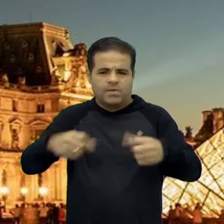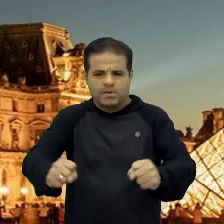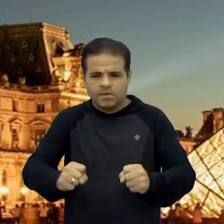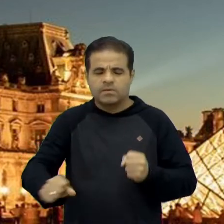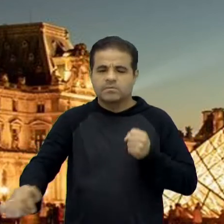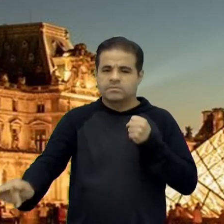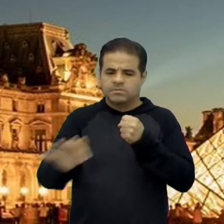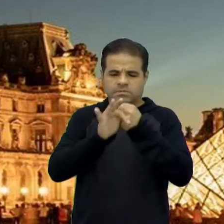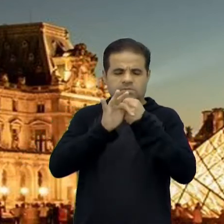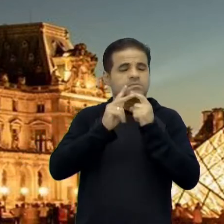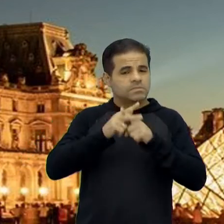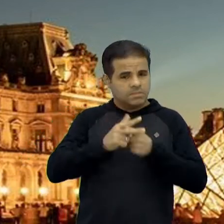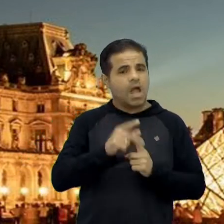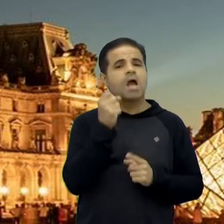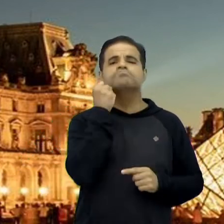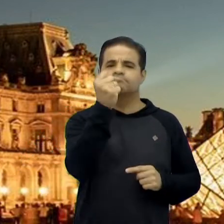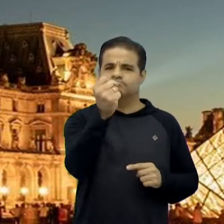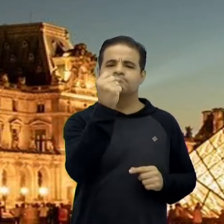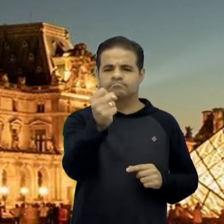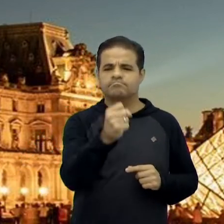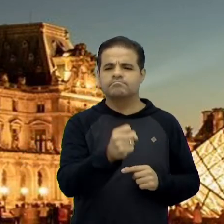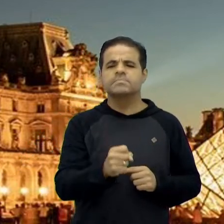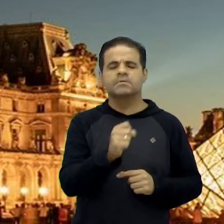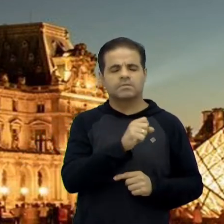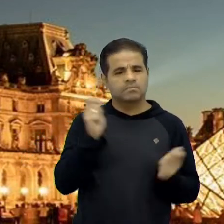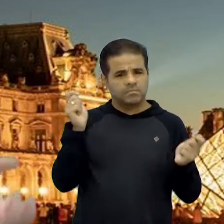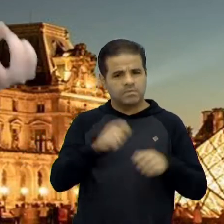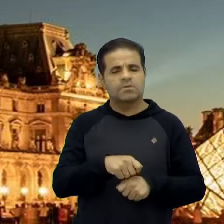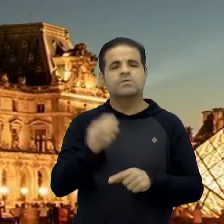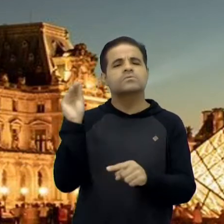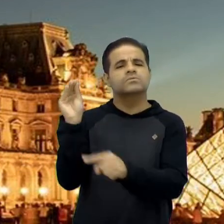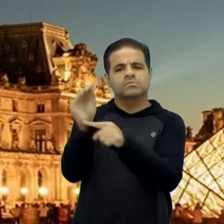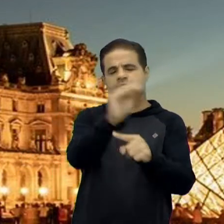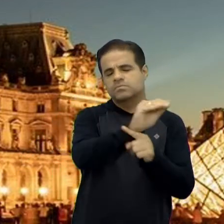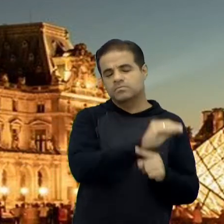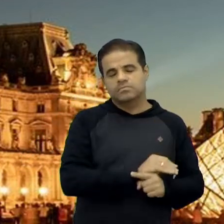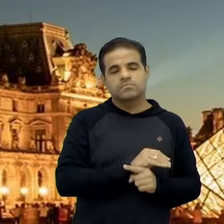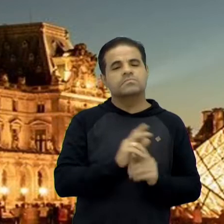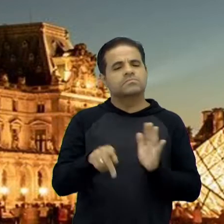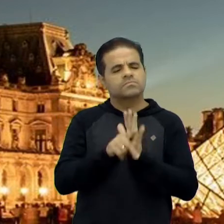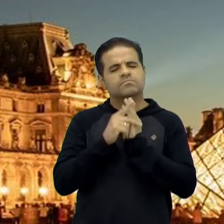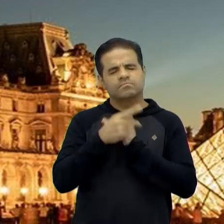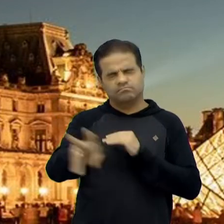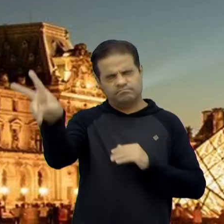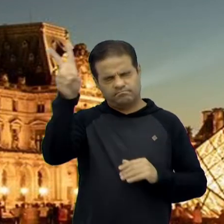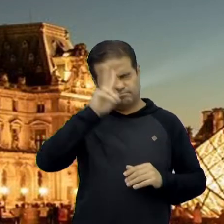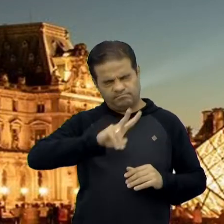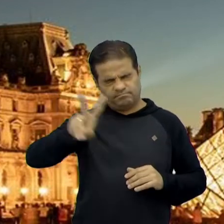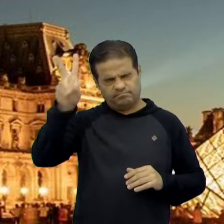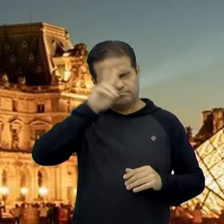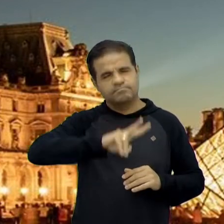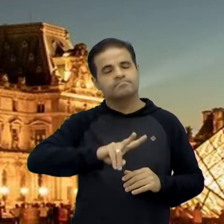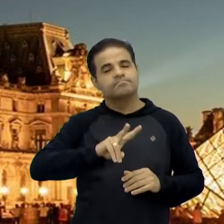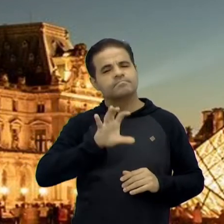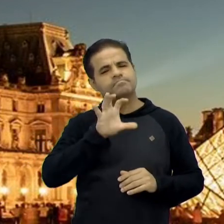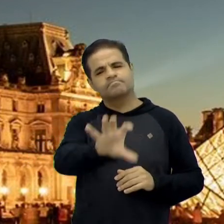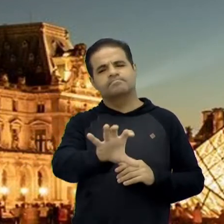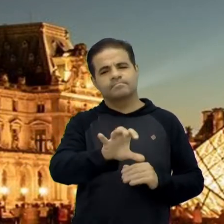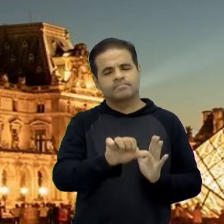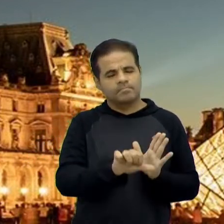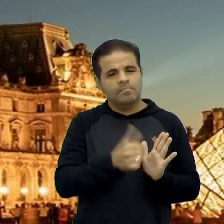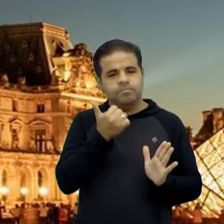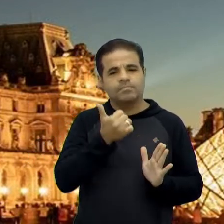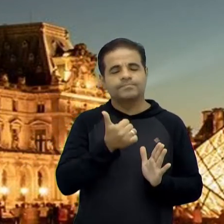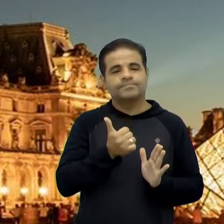uma ferramenta muito potente, latente e também de conservação da sua própria história, tá certo? Então, essa é a nossa